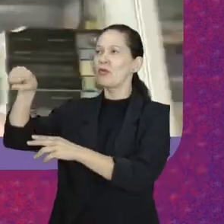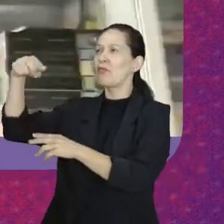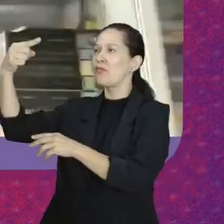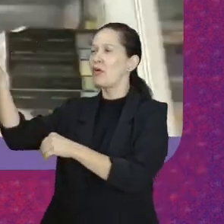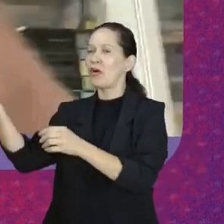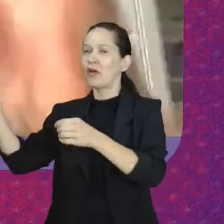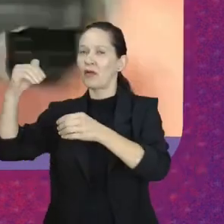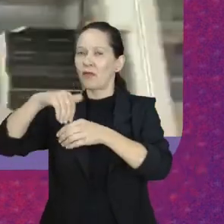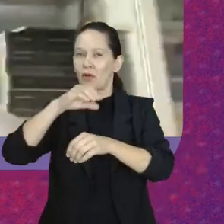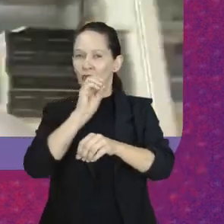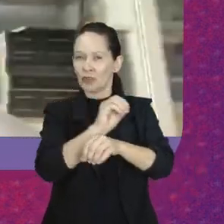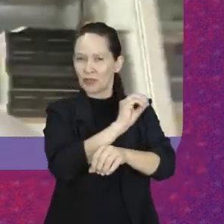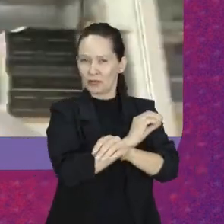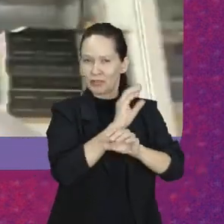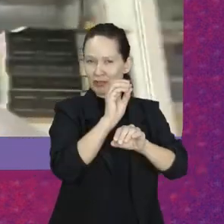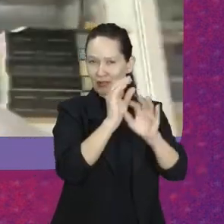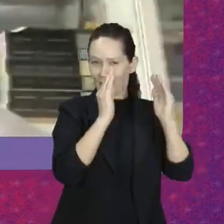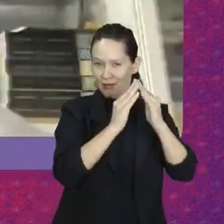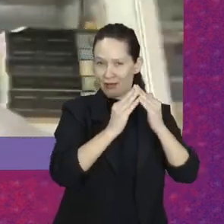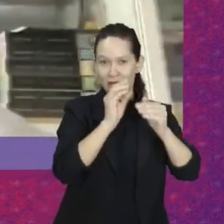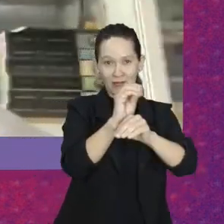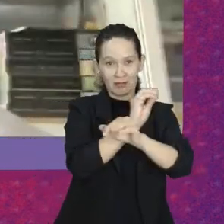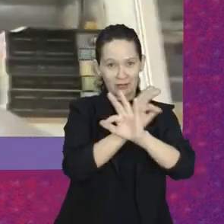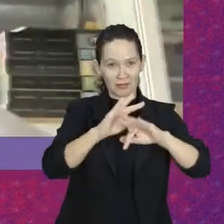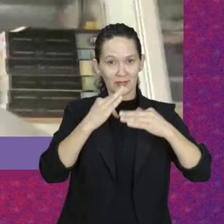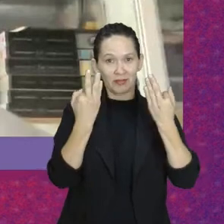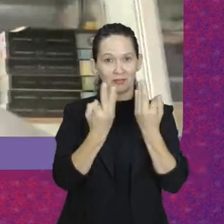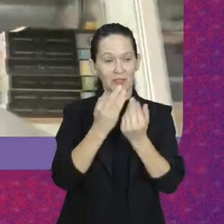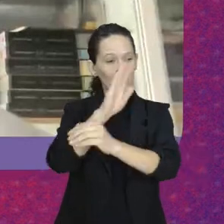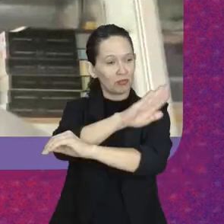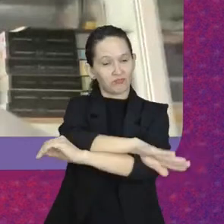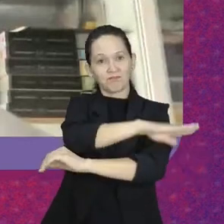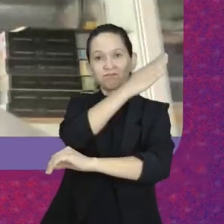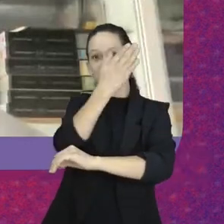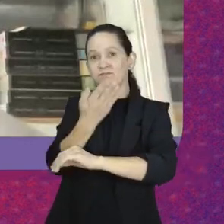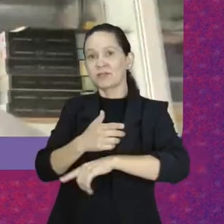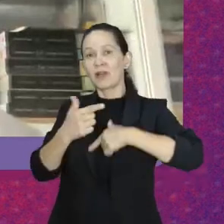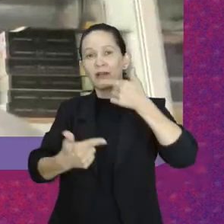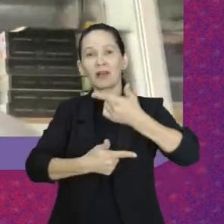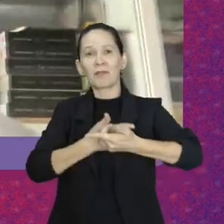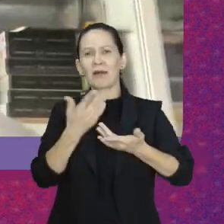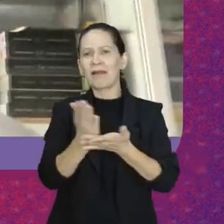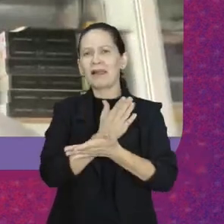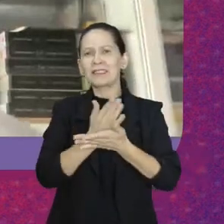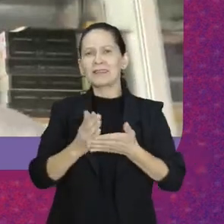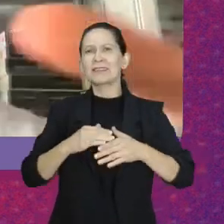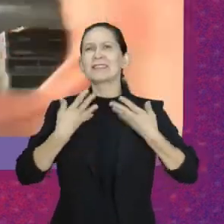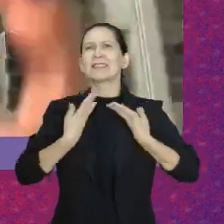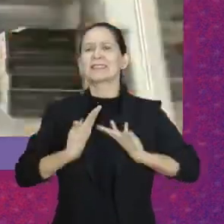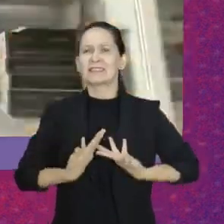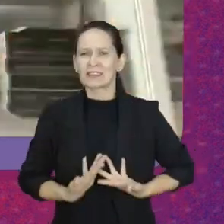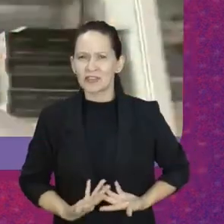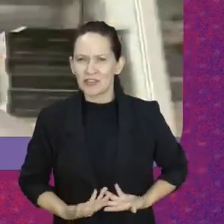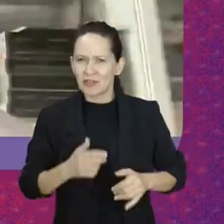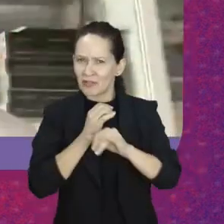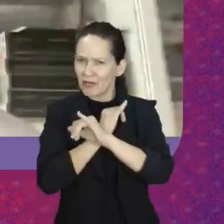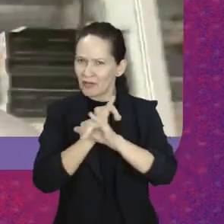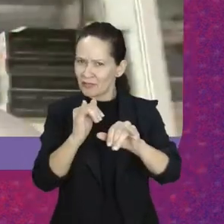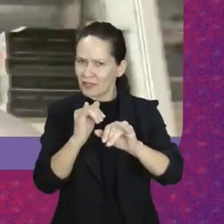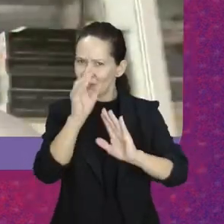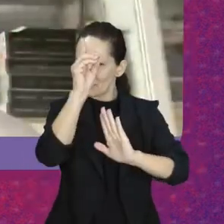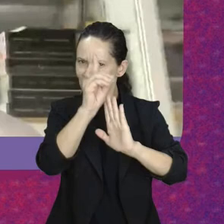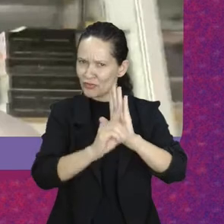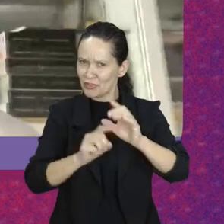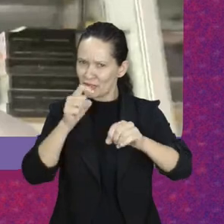da casa, tem que cuidar dos familiares, numa jornada, muitas vezes, extenuante, eu repito, sem direito ao